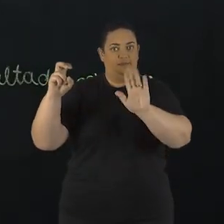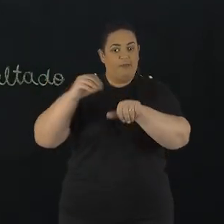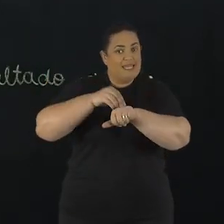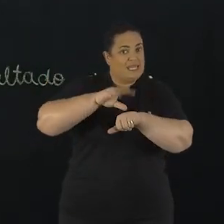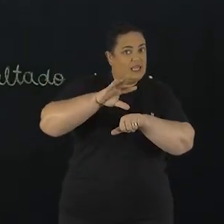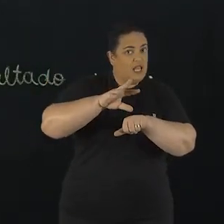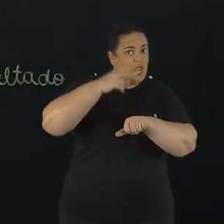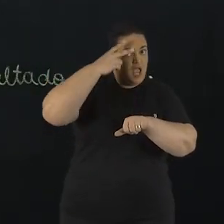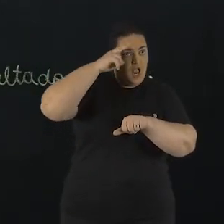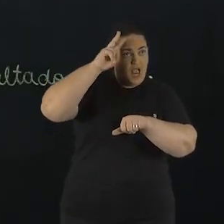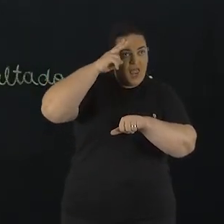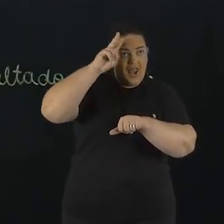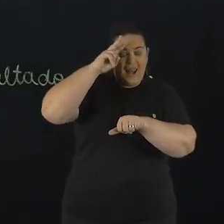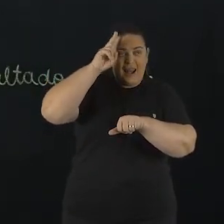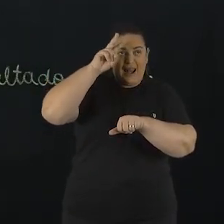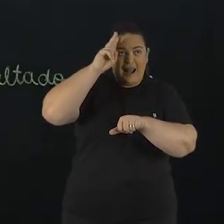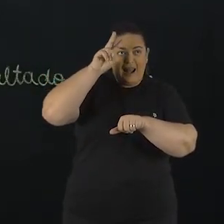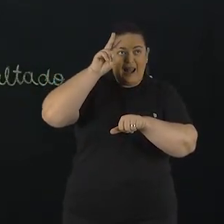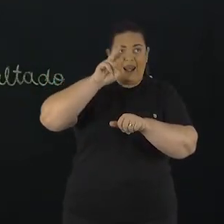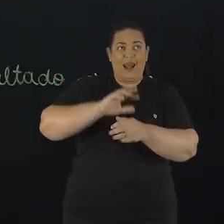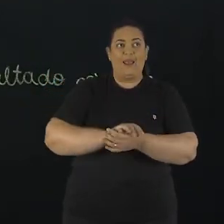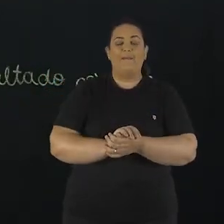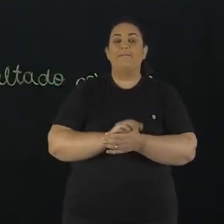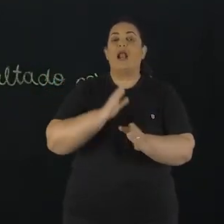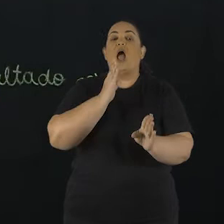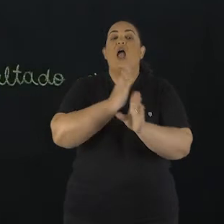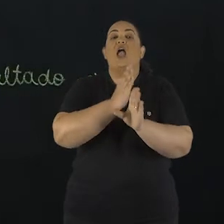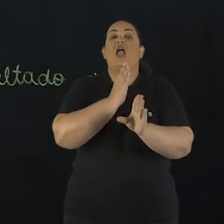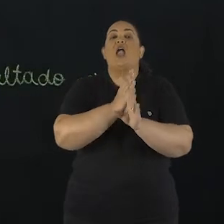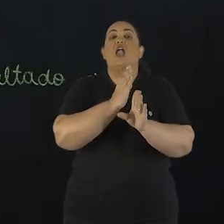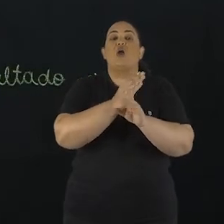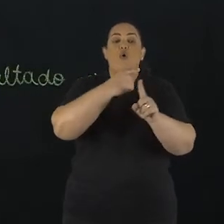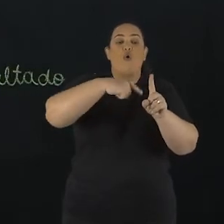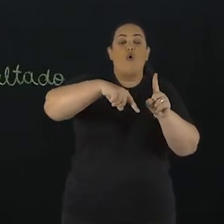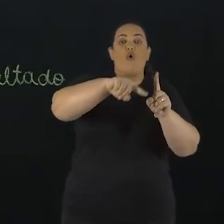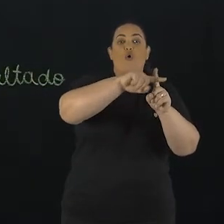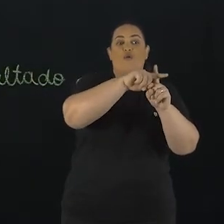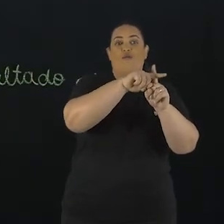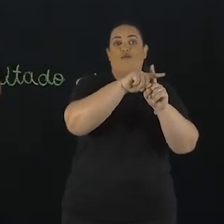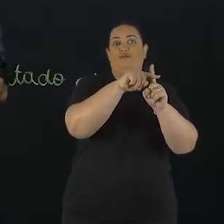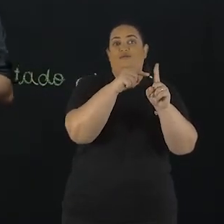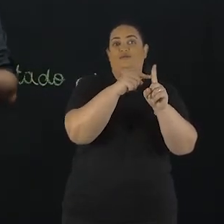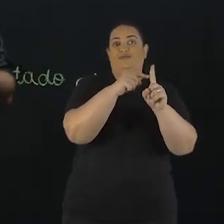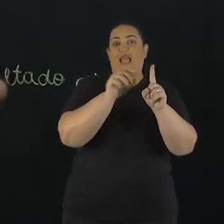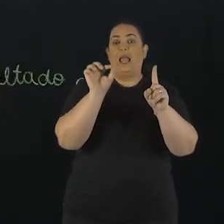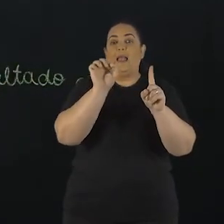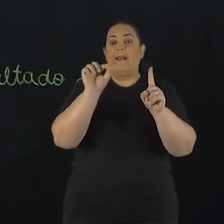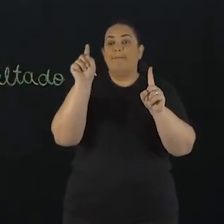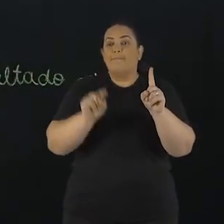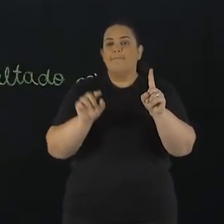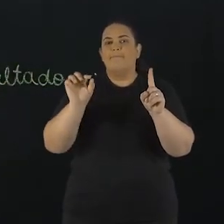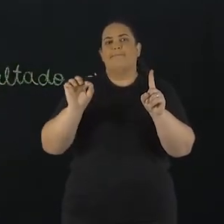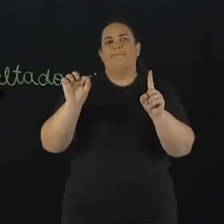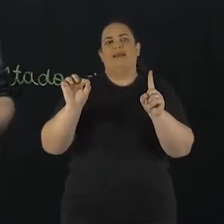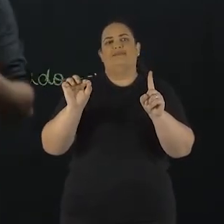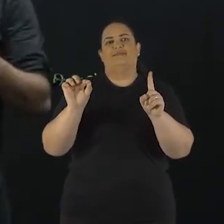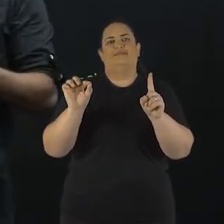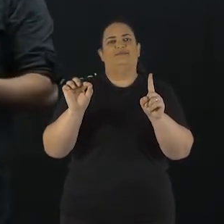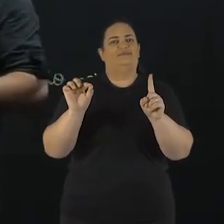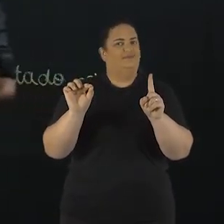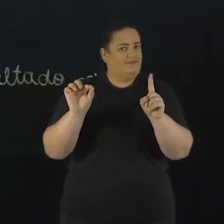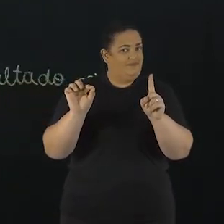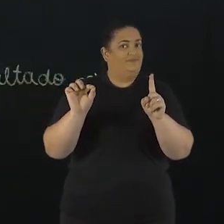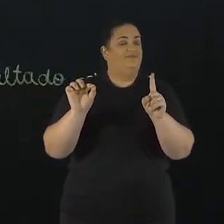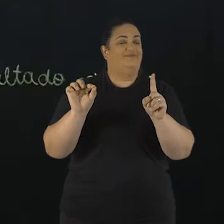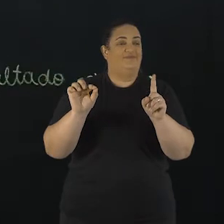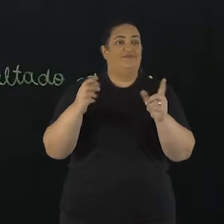esqueçam que, de acordo com a questão, eu tenho que achar o acréscimo percentual. O que acontece aqui é